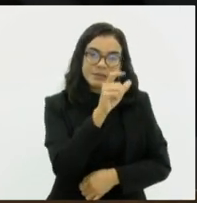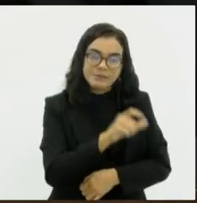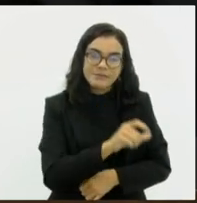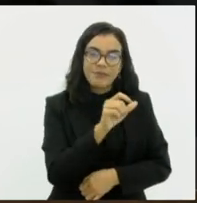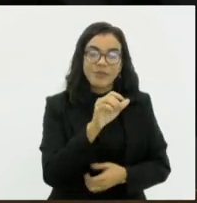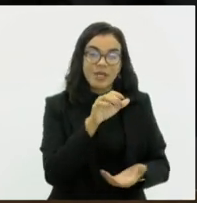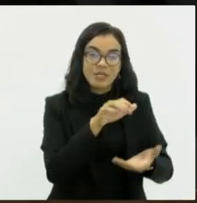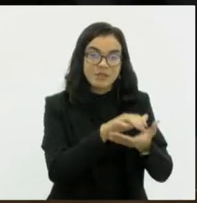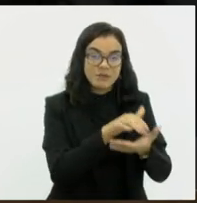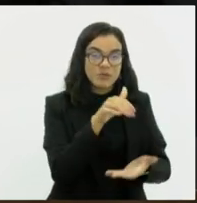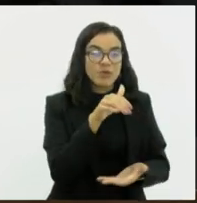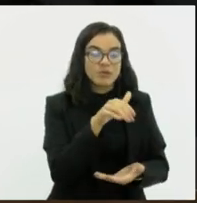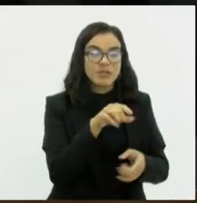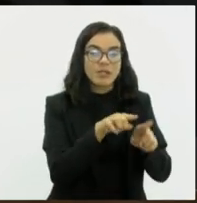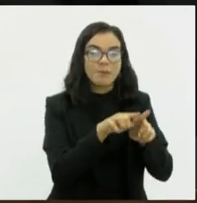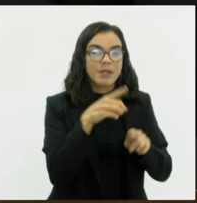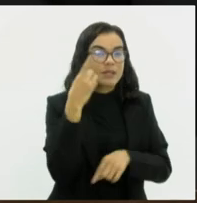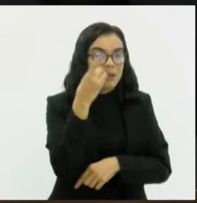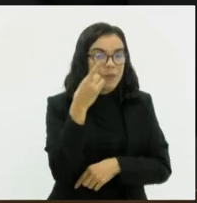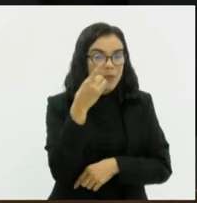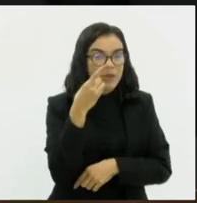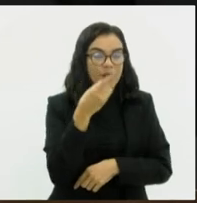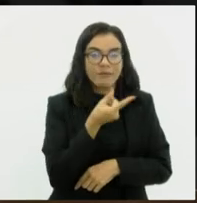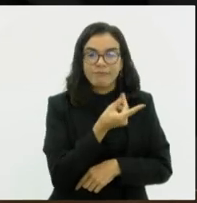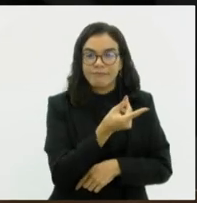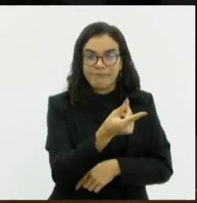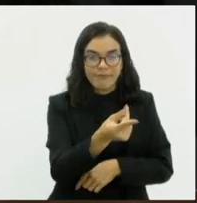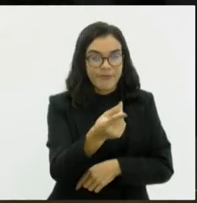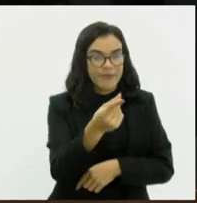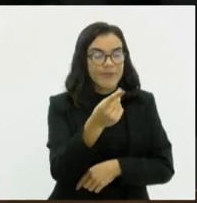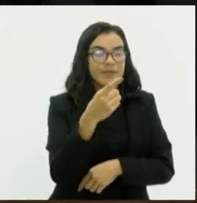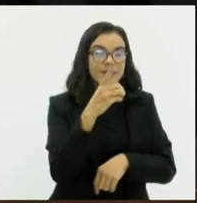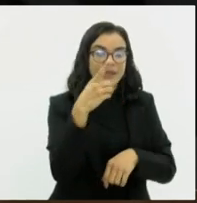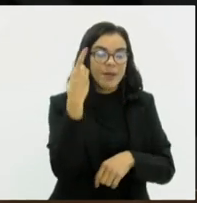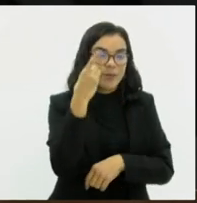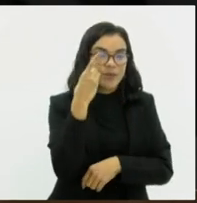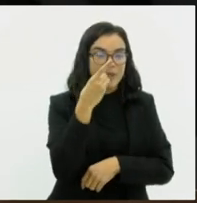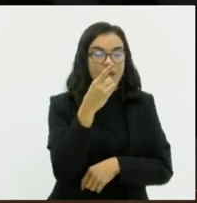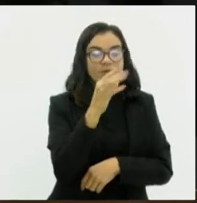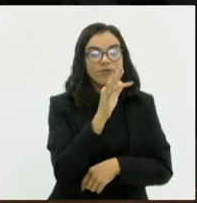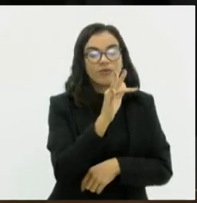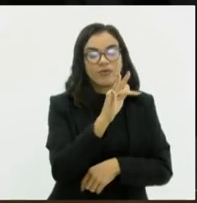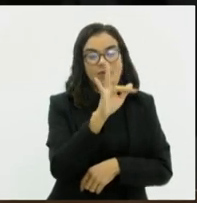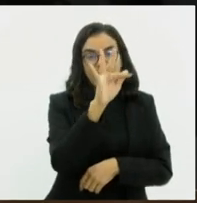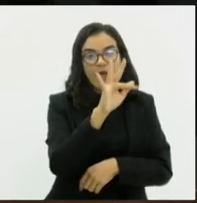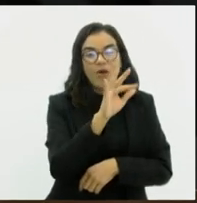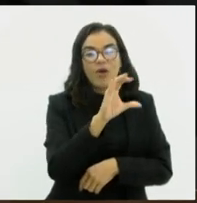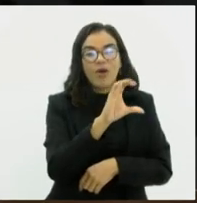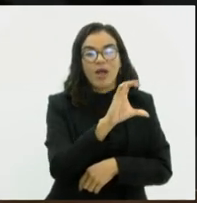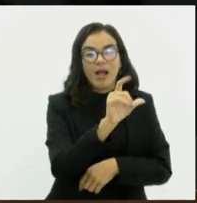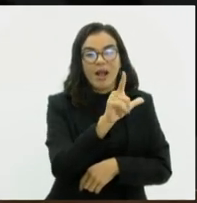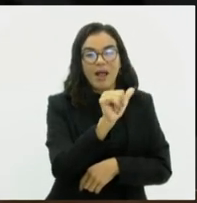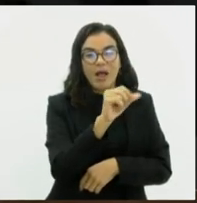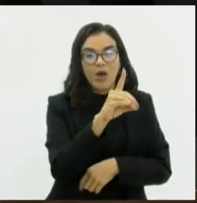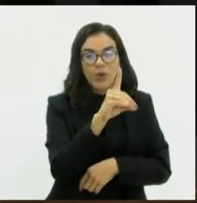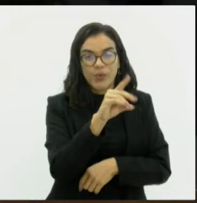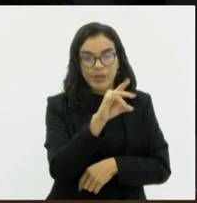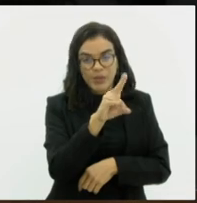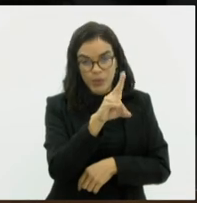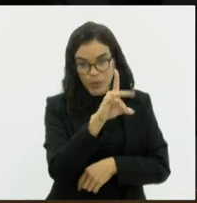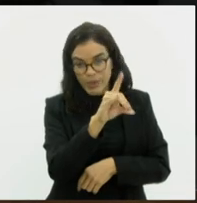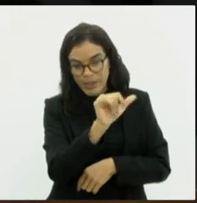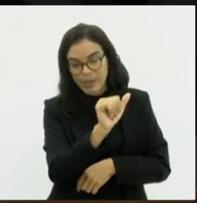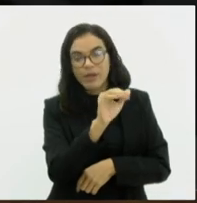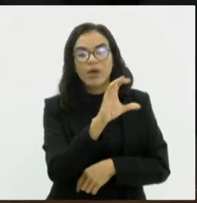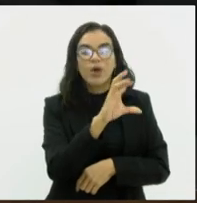da esposa do nosso nobre deputado, eterno deputado federal, Eduardo Cruz, Cláudia Cruz. Quero agradecer aqui a